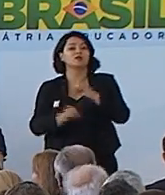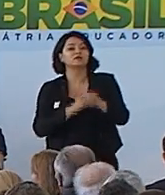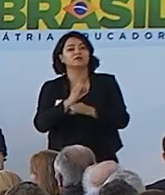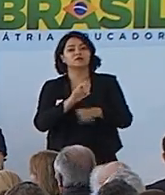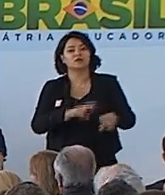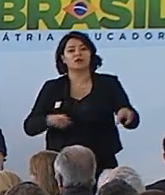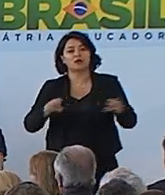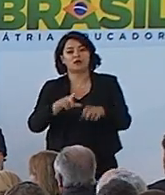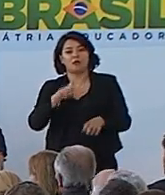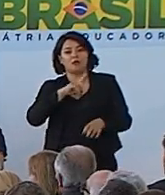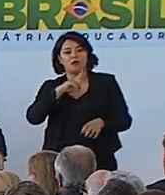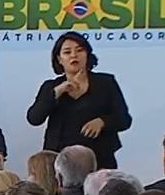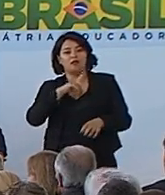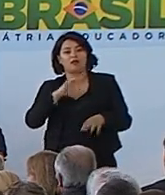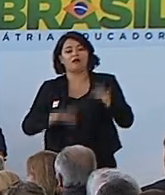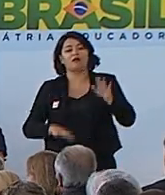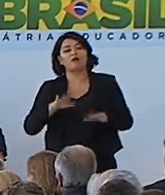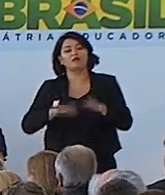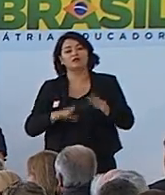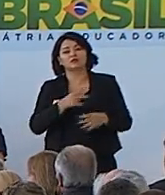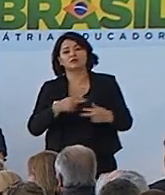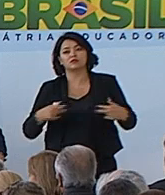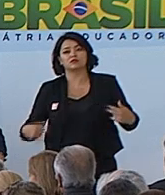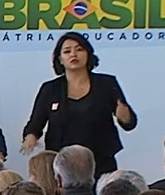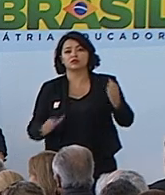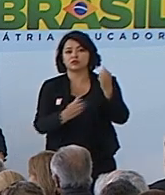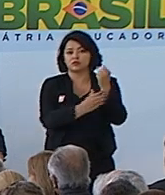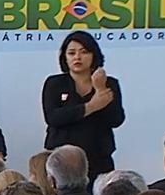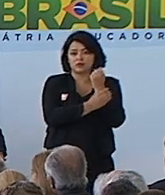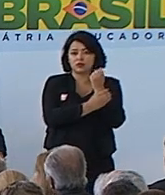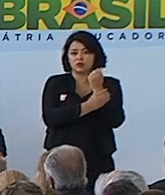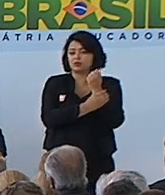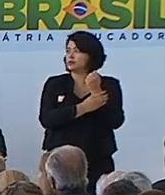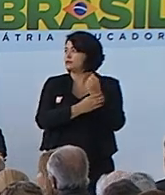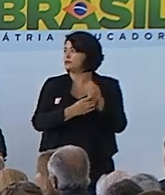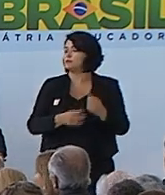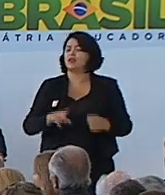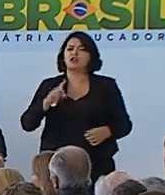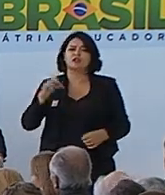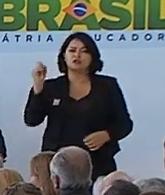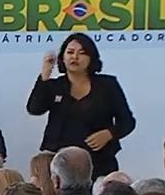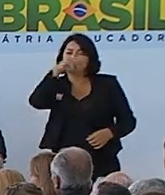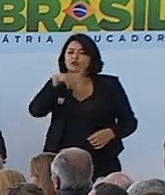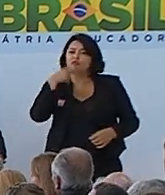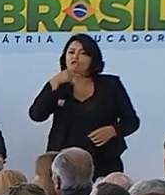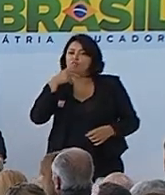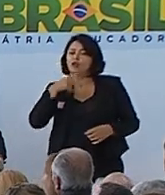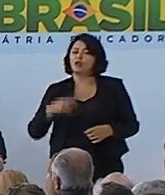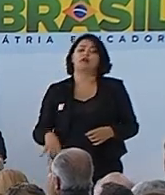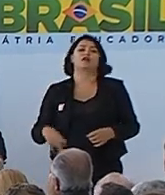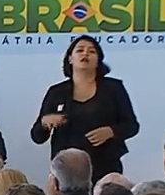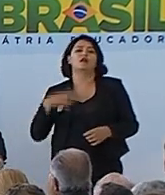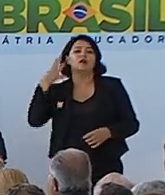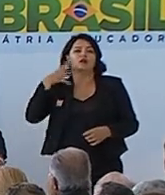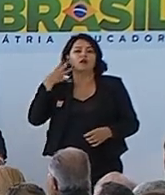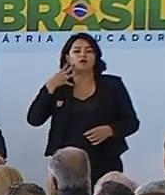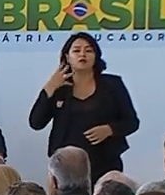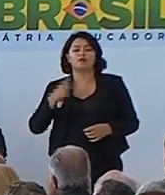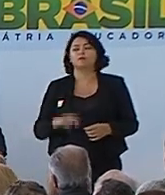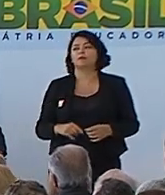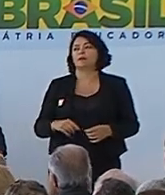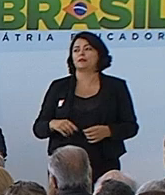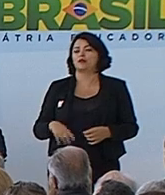segurança agora o ministro falou que o ex Poxa vida Olha é difícil falar em público né o ex-ministro afif presidente do